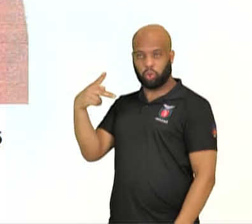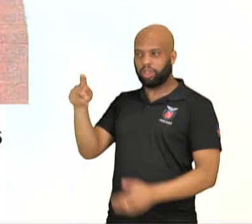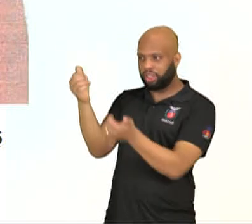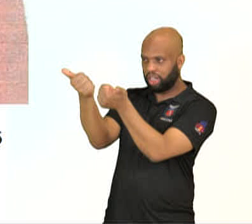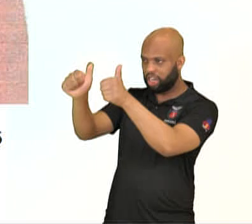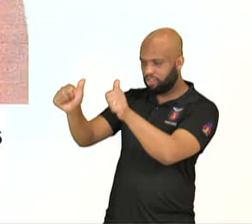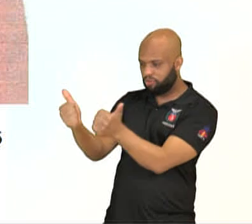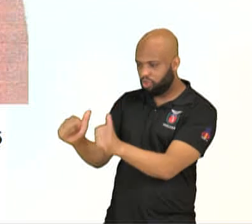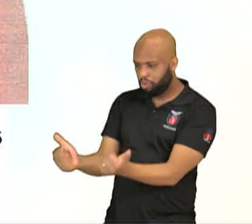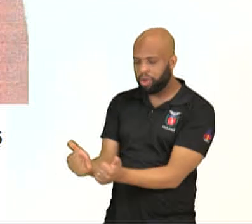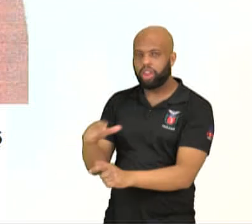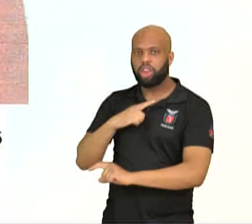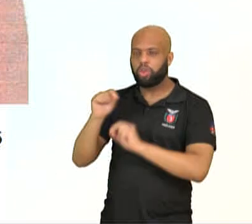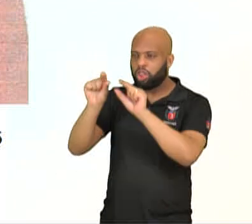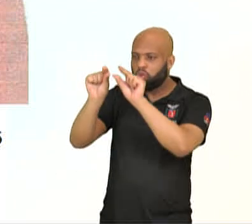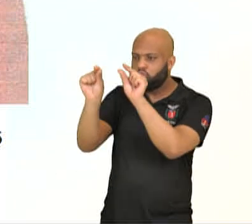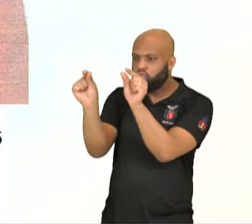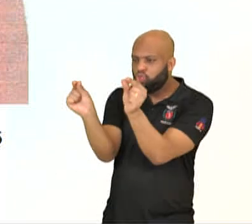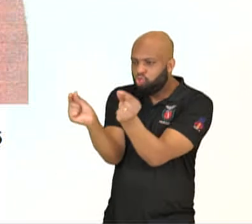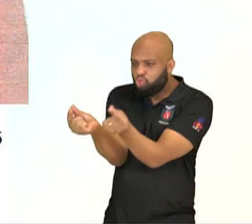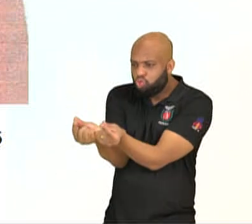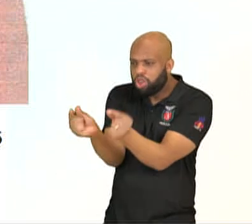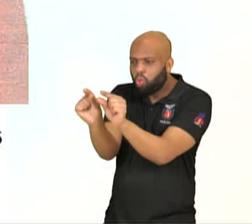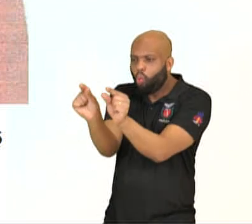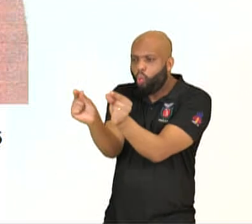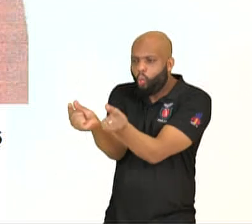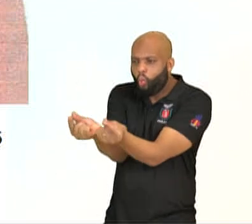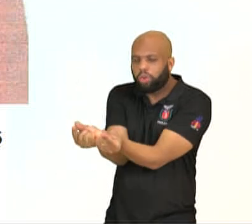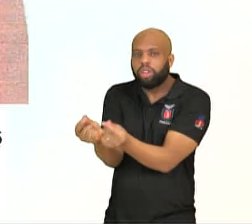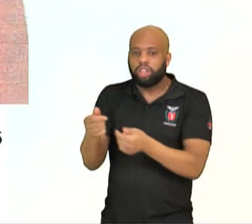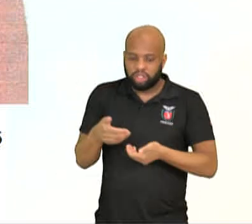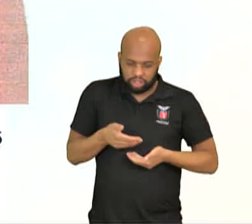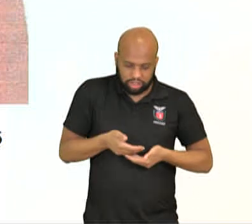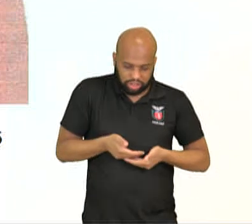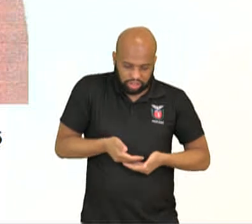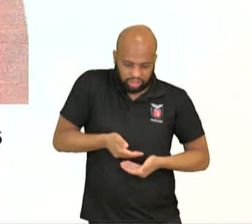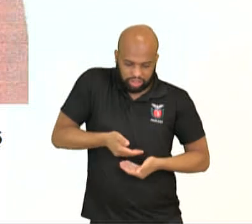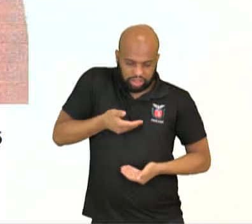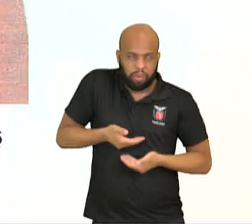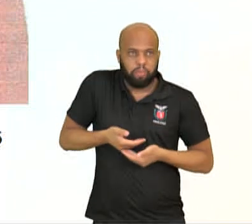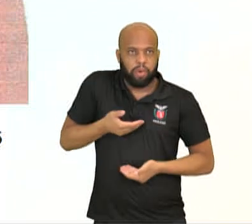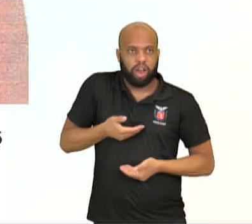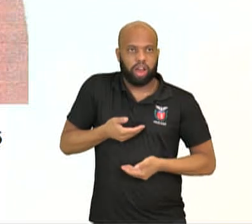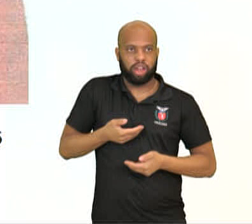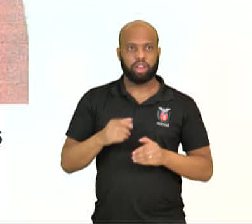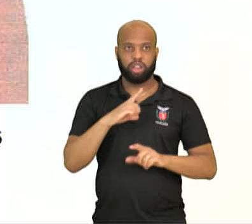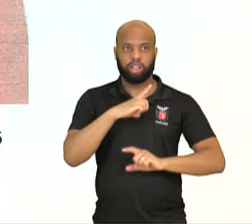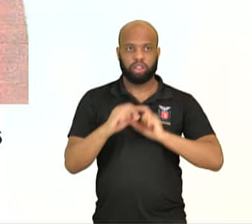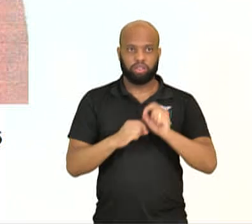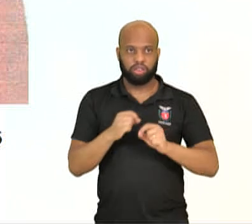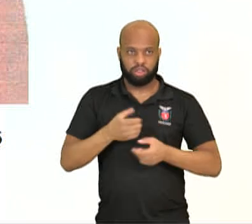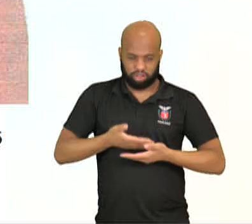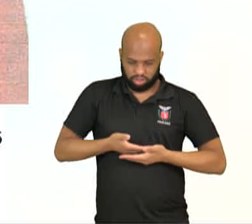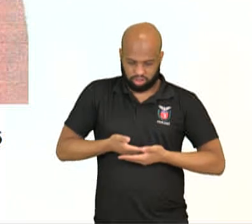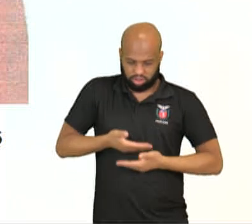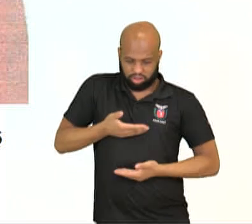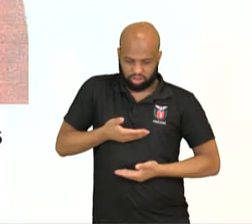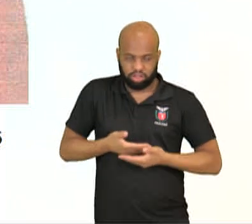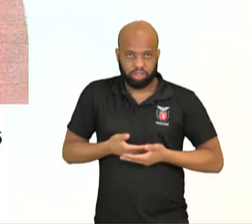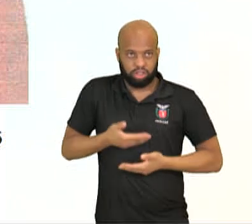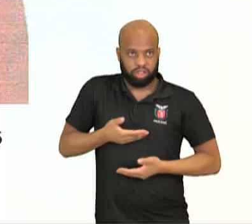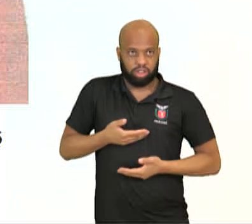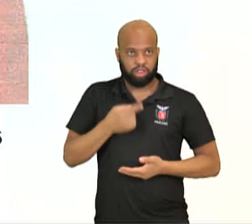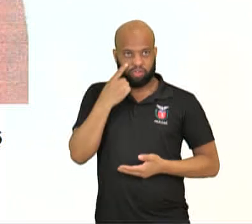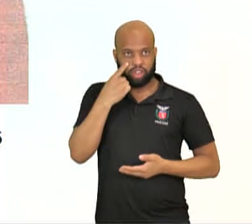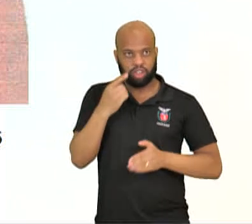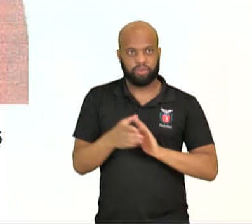uma fina camada músculo-tendinosa, separa a cavidade torácica da cavidade abdominal.